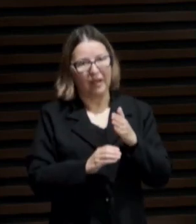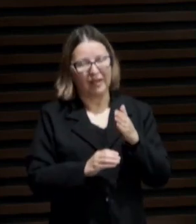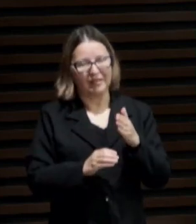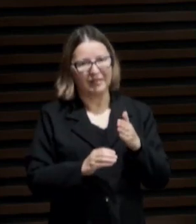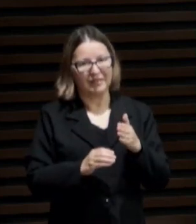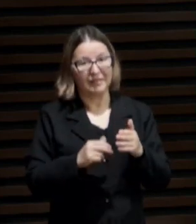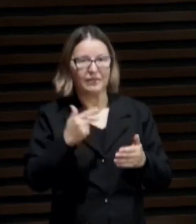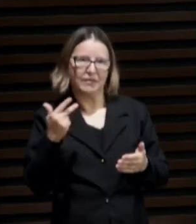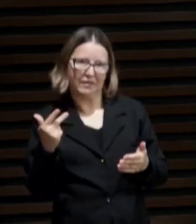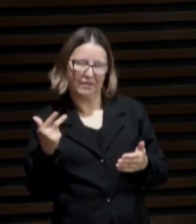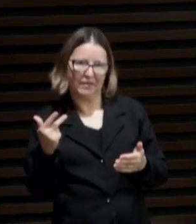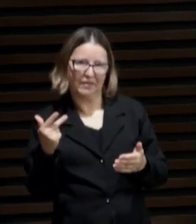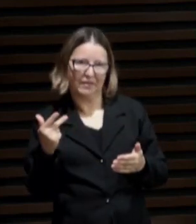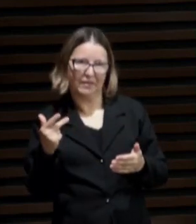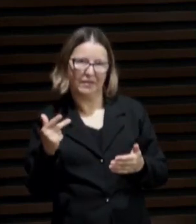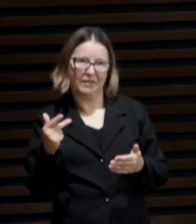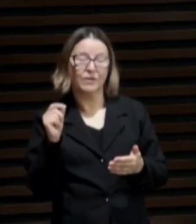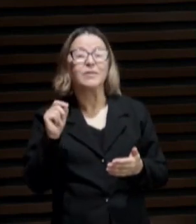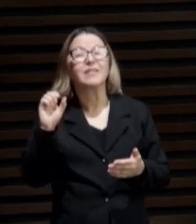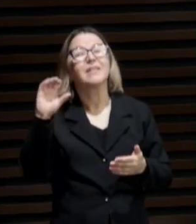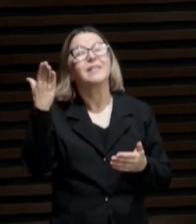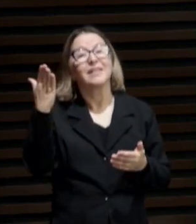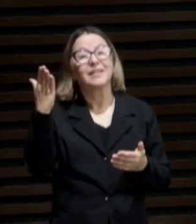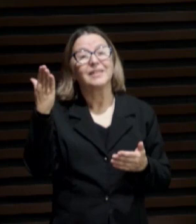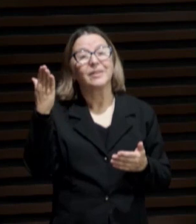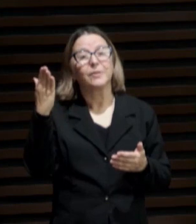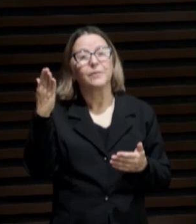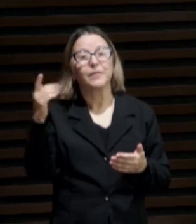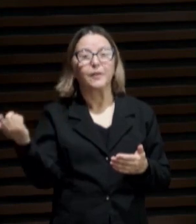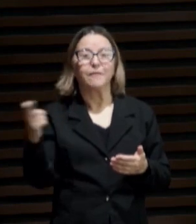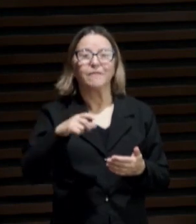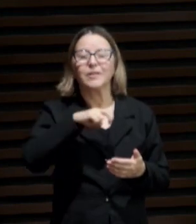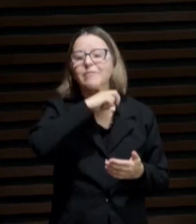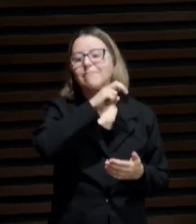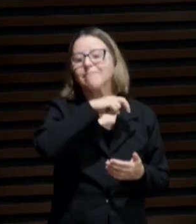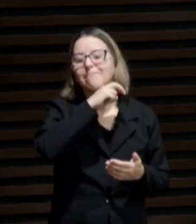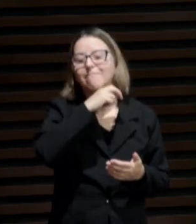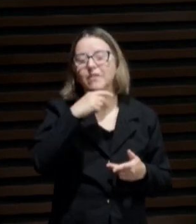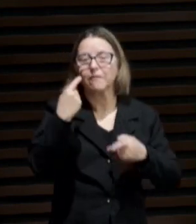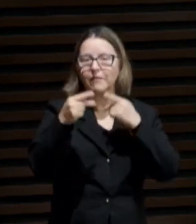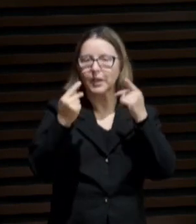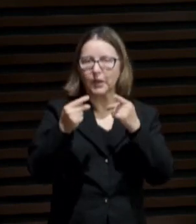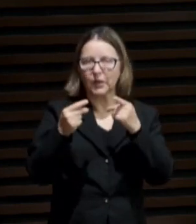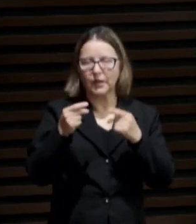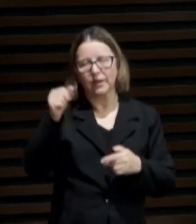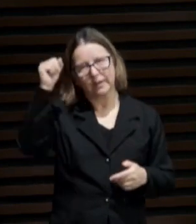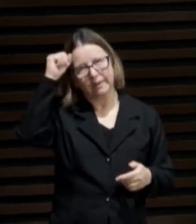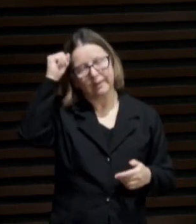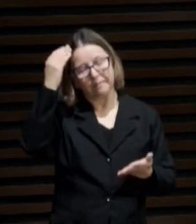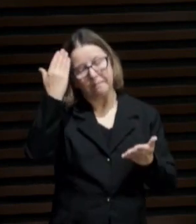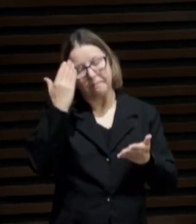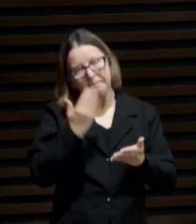outro orador, a serpente, o pai da mentira, falou, e o homem perdeu o paraíso